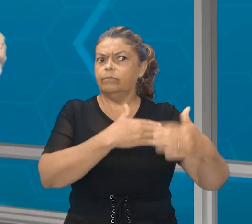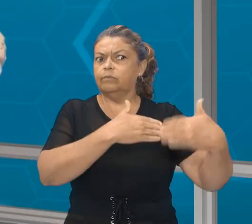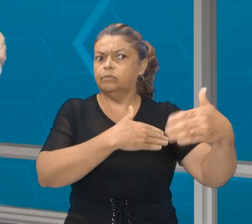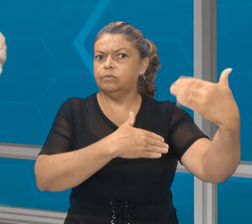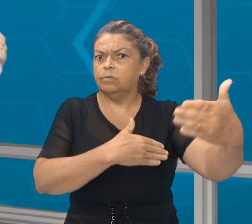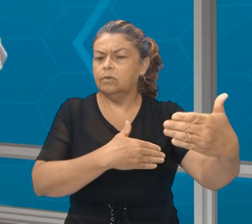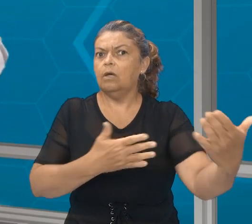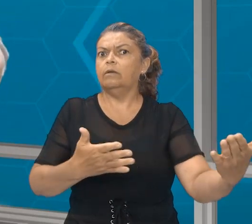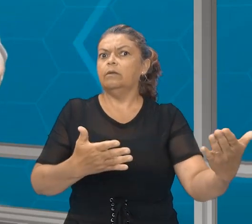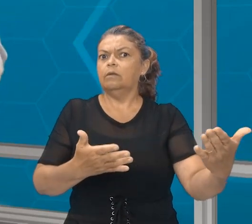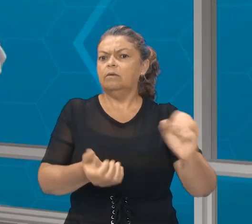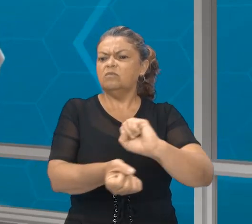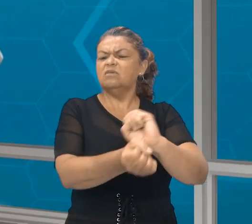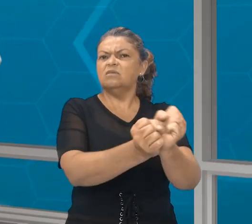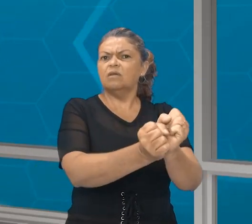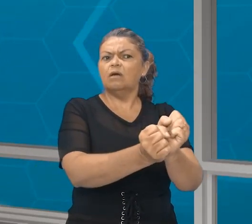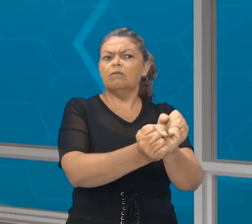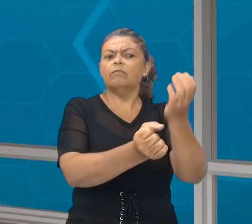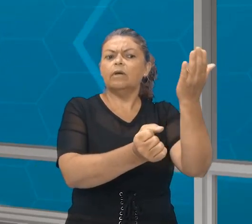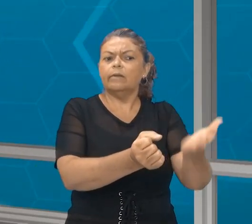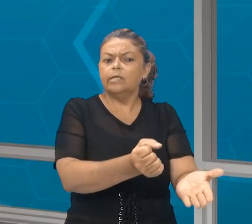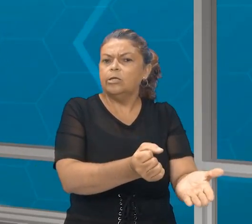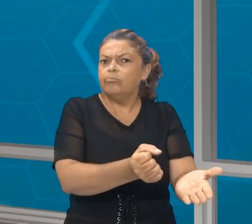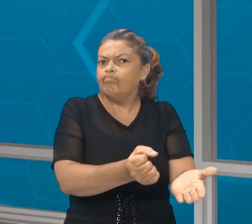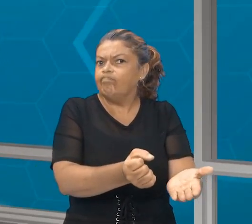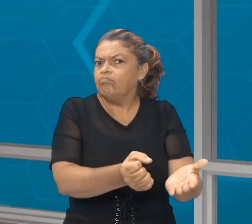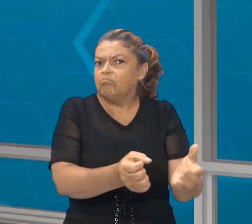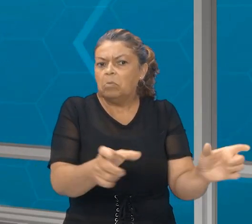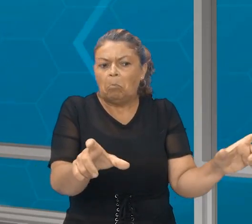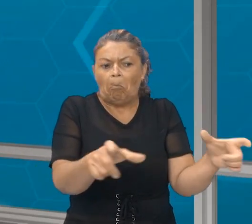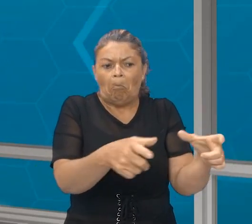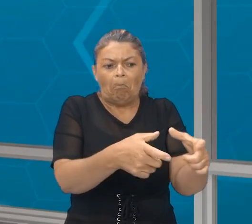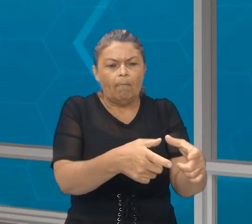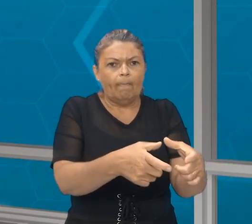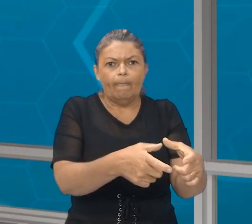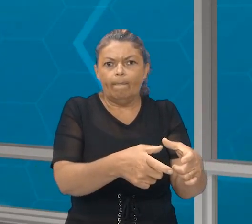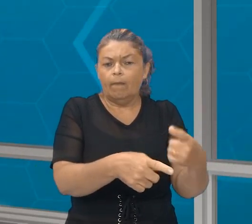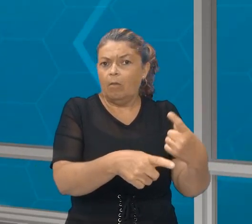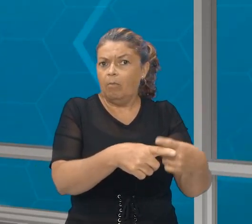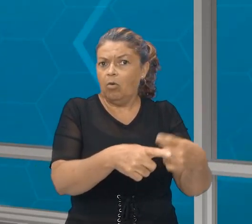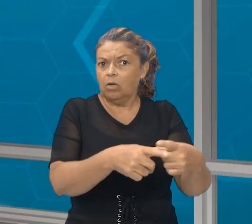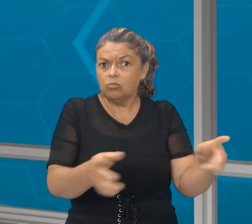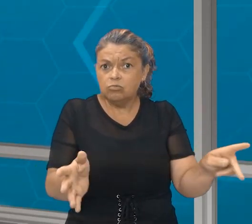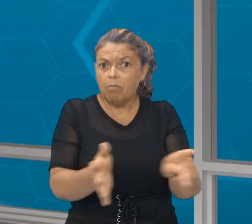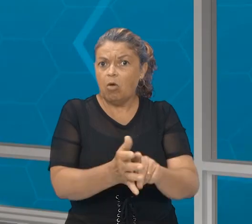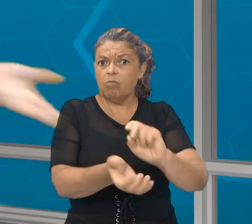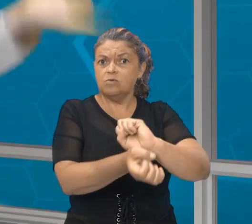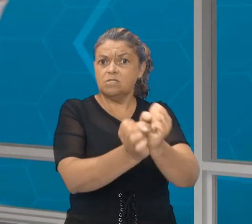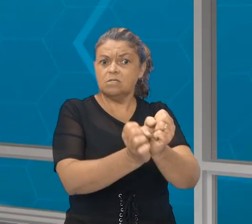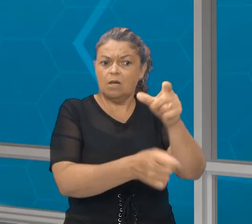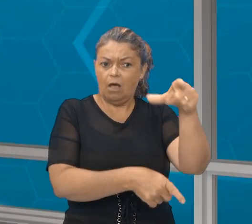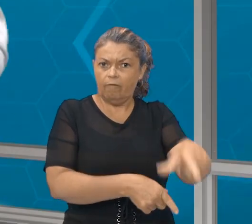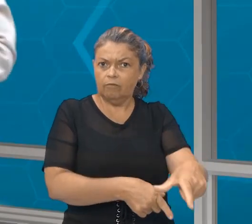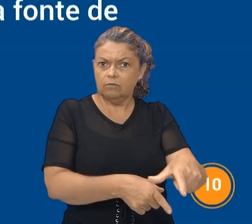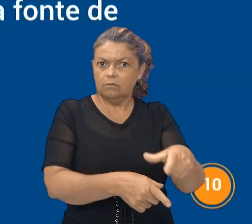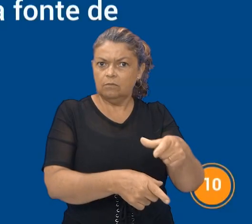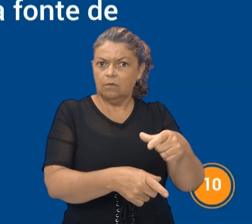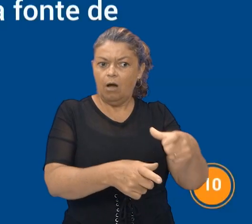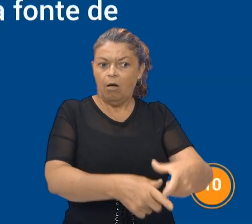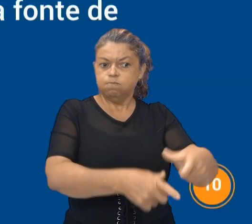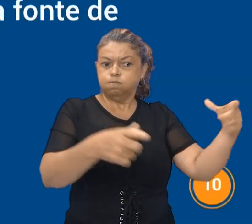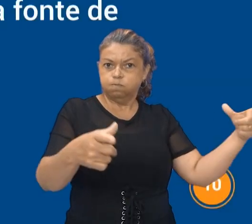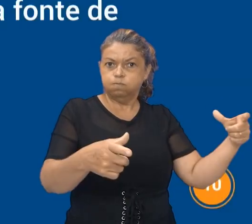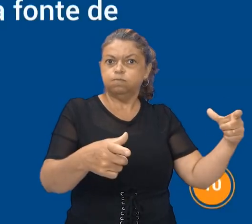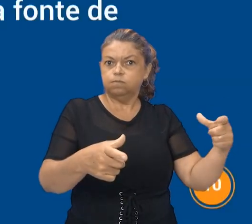Roma. Sem escravo, de onde eu vou tirar ali os meus benefícios econômicos? Não é verdade? Quarto